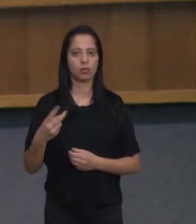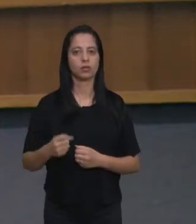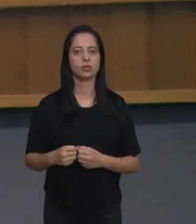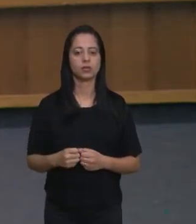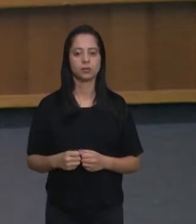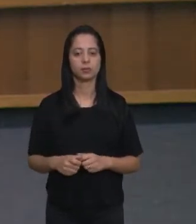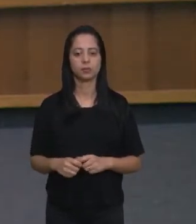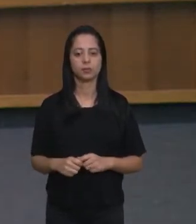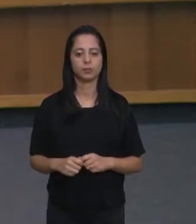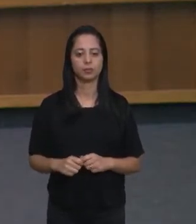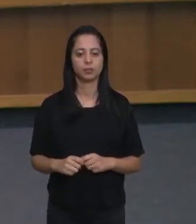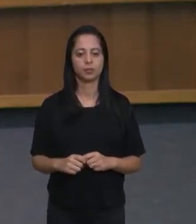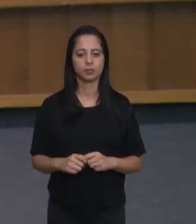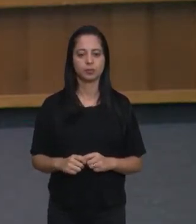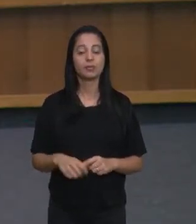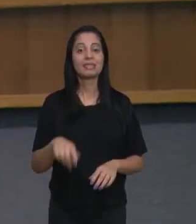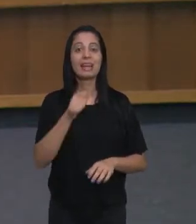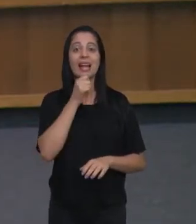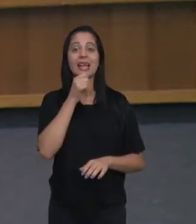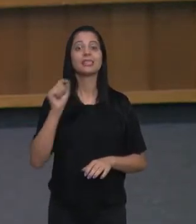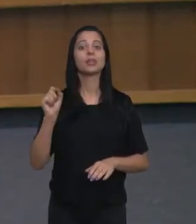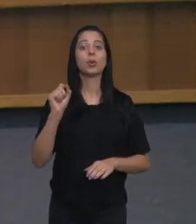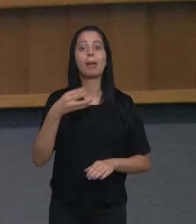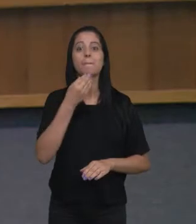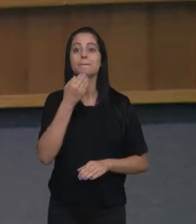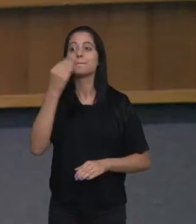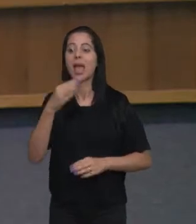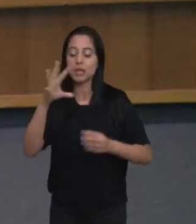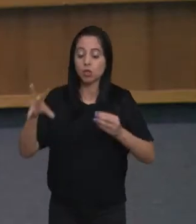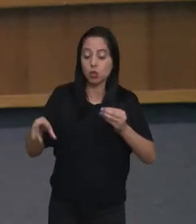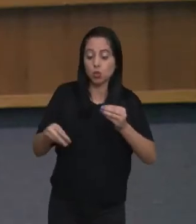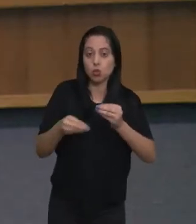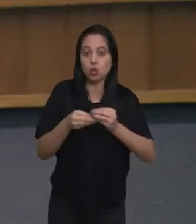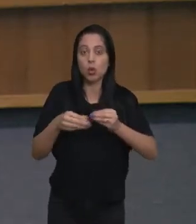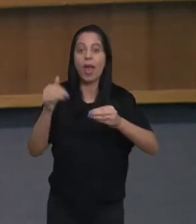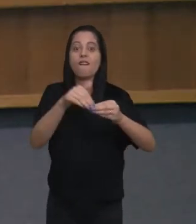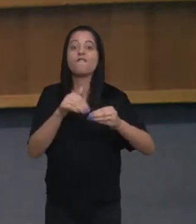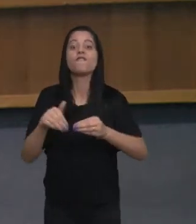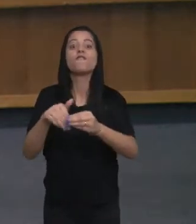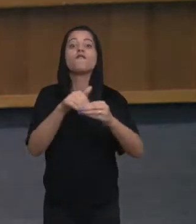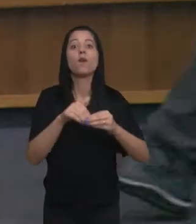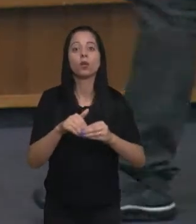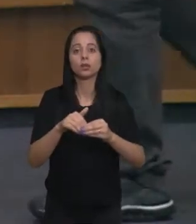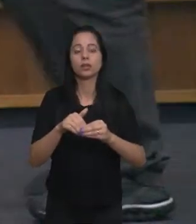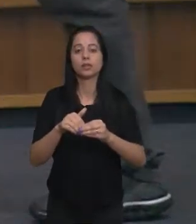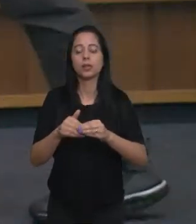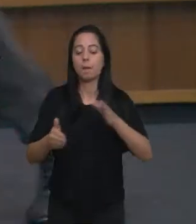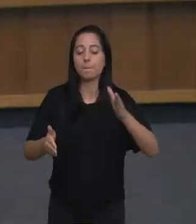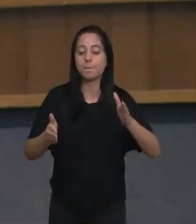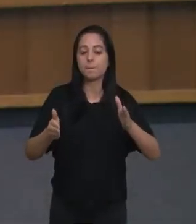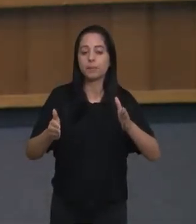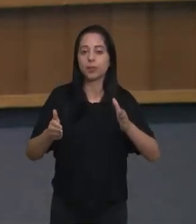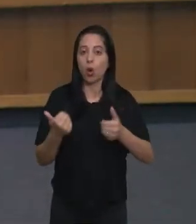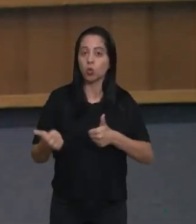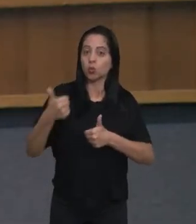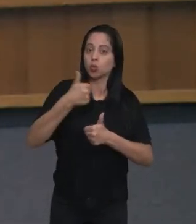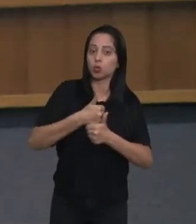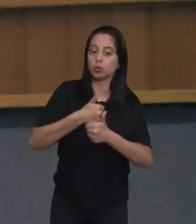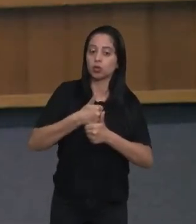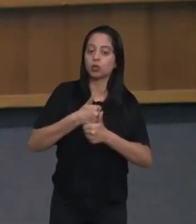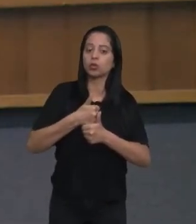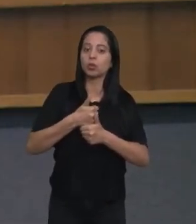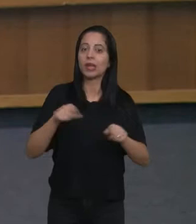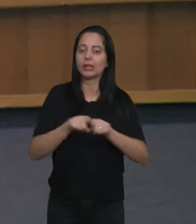1362/22. E ainda, presidente, solicito a inclusão para votação da tramitação do substitutivo e